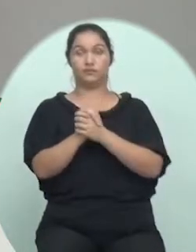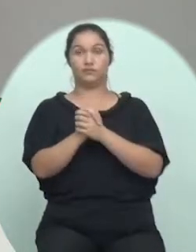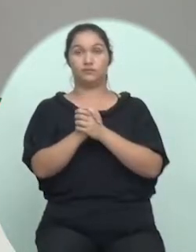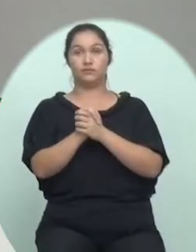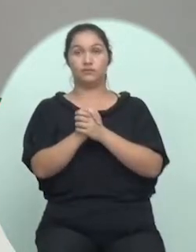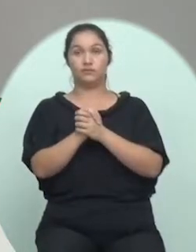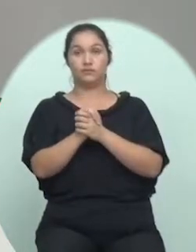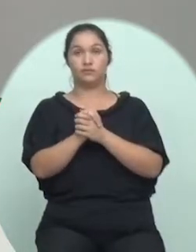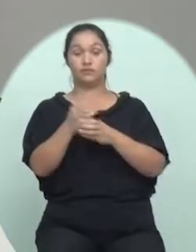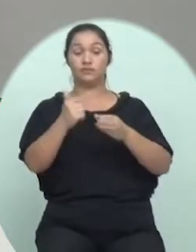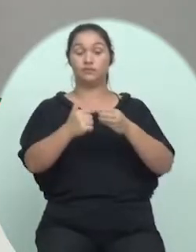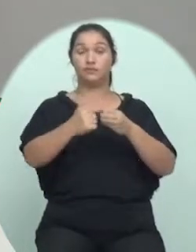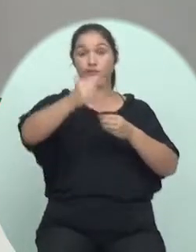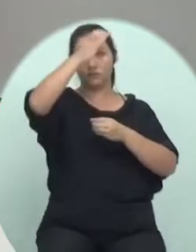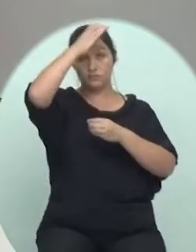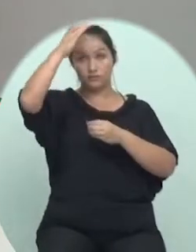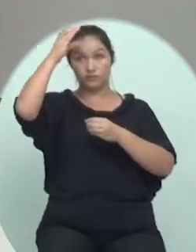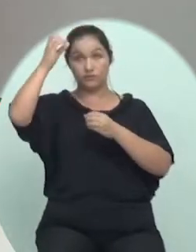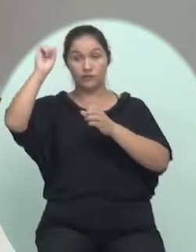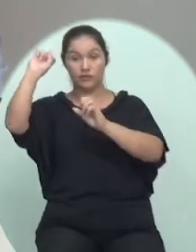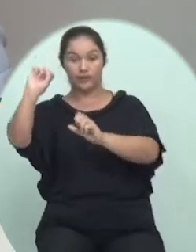no município de Criciúma.